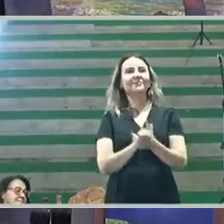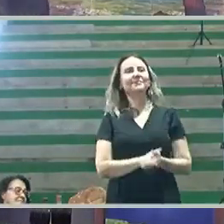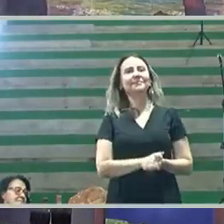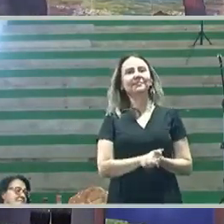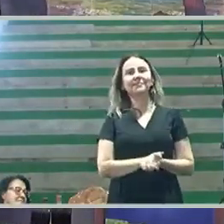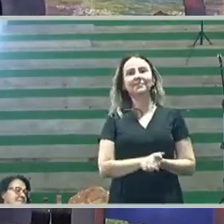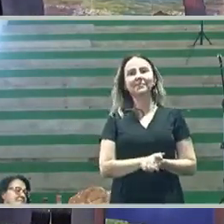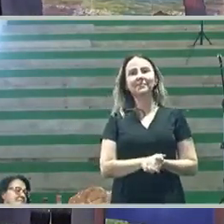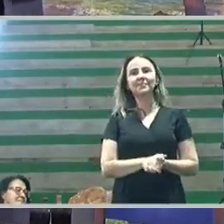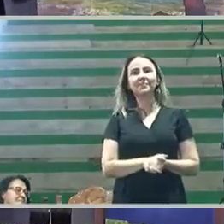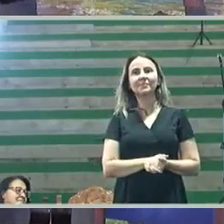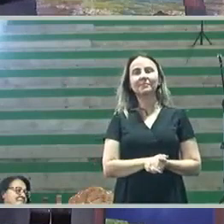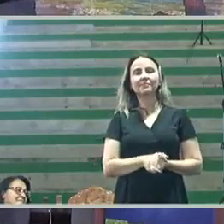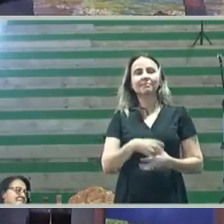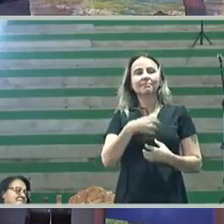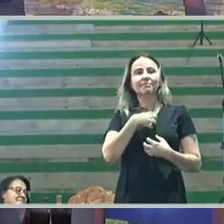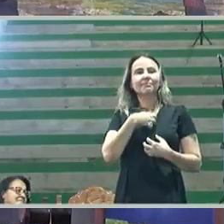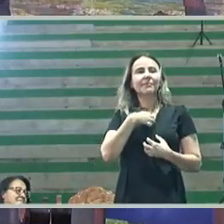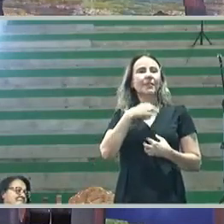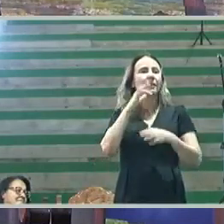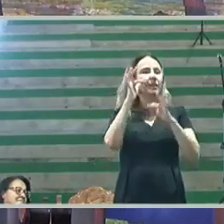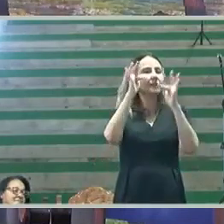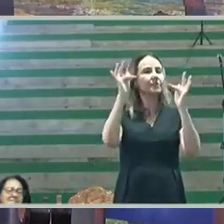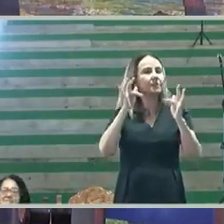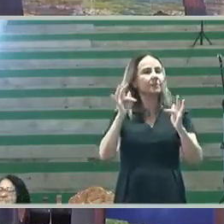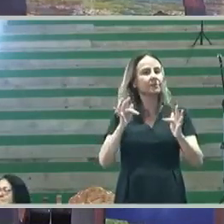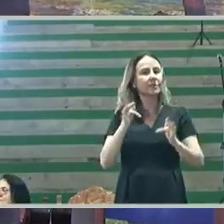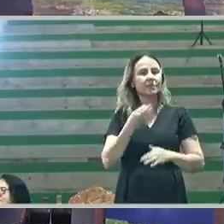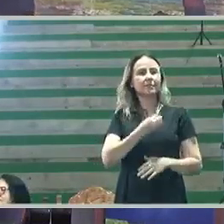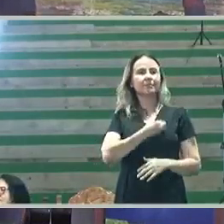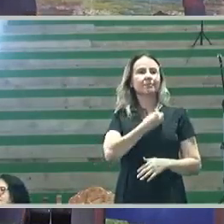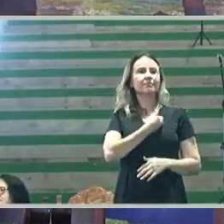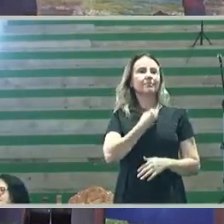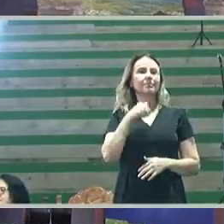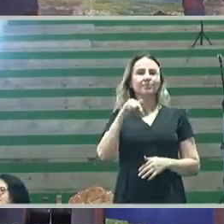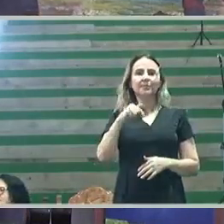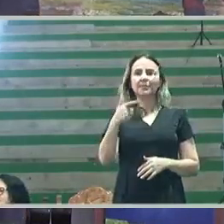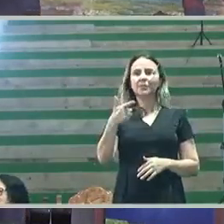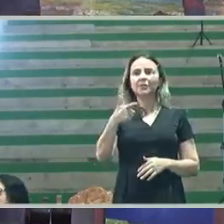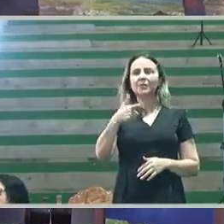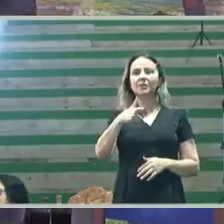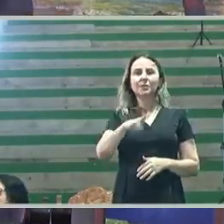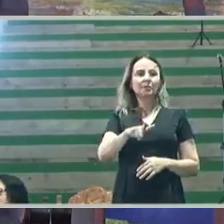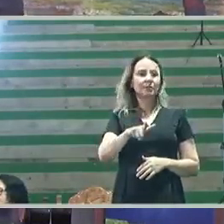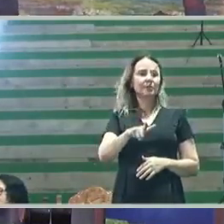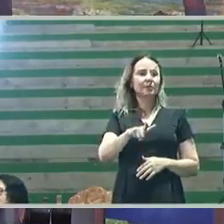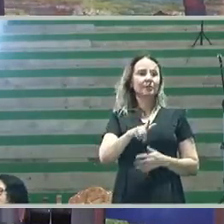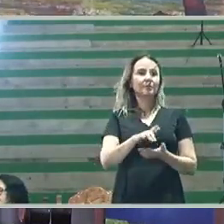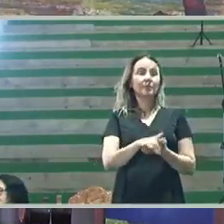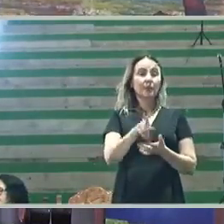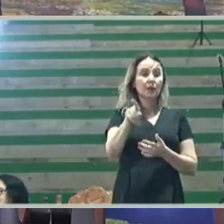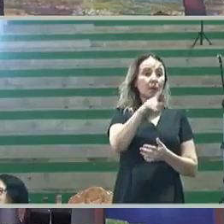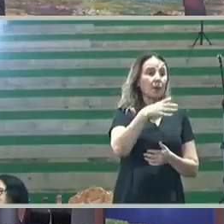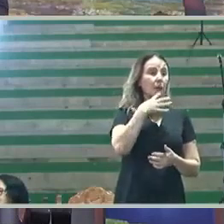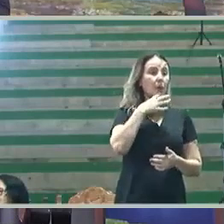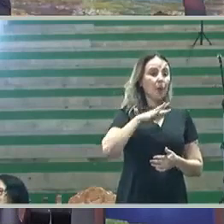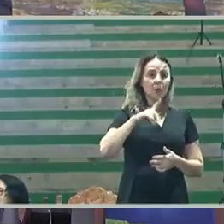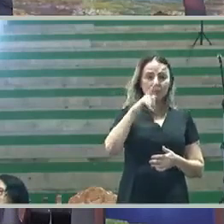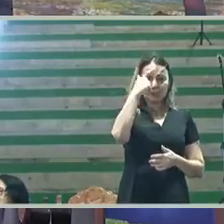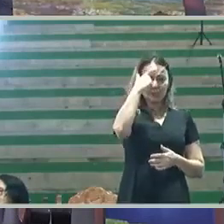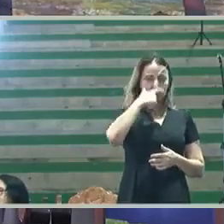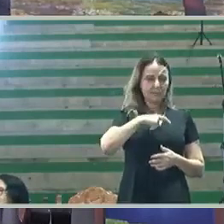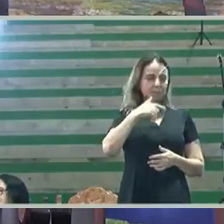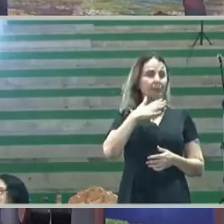Glória, eu estou feliz por estar aqui mais uma vez. Para quem não me conhece, eu me chamo